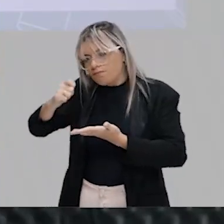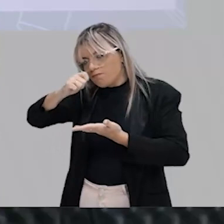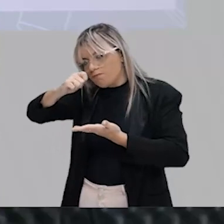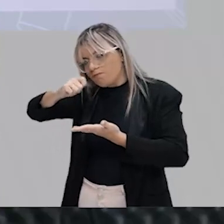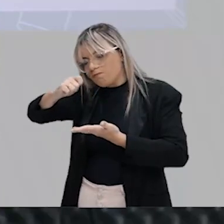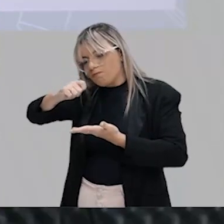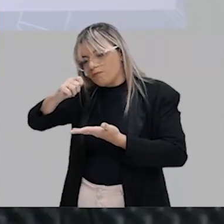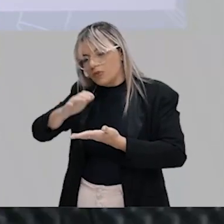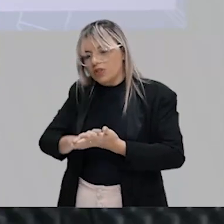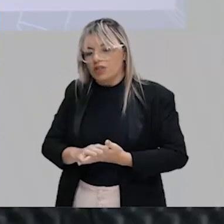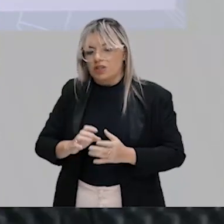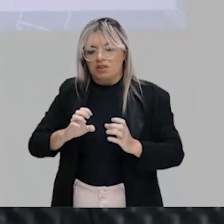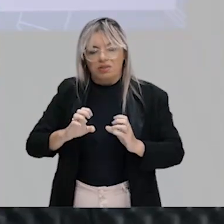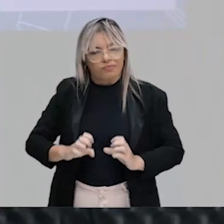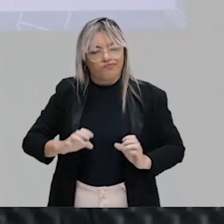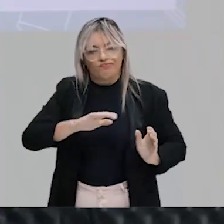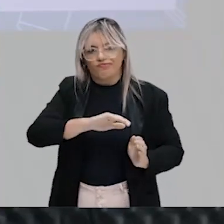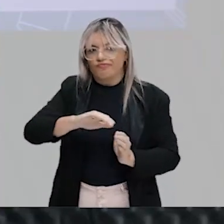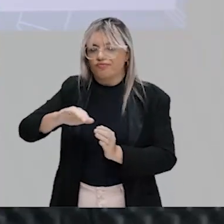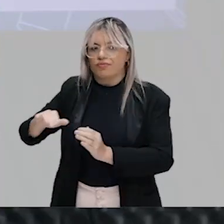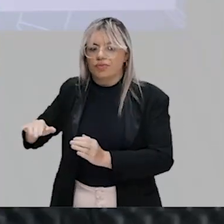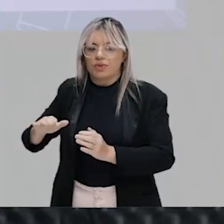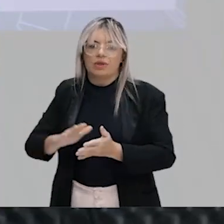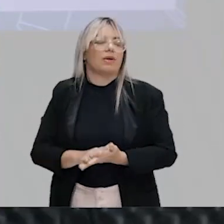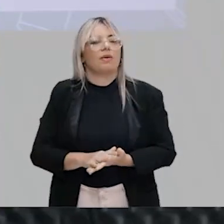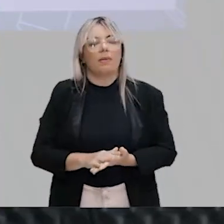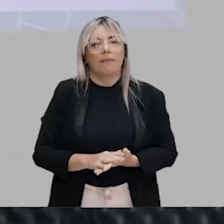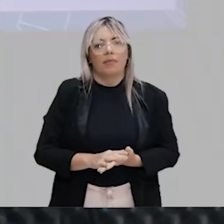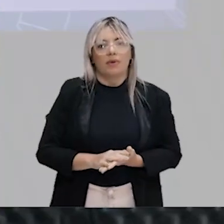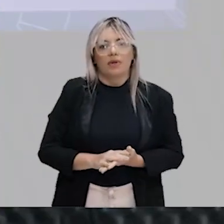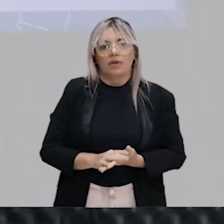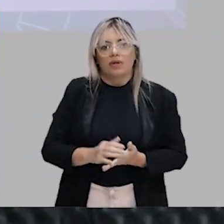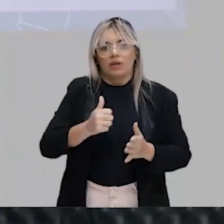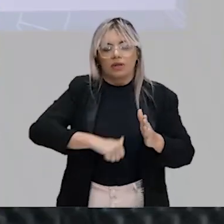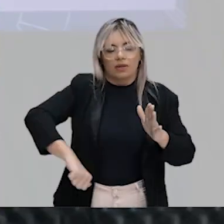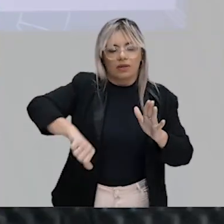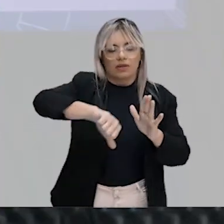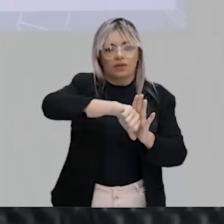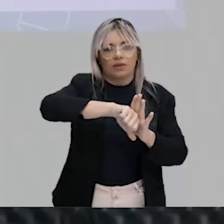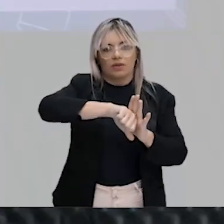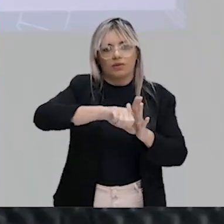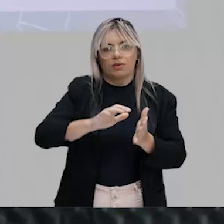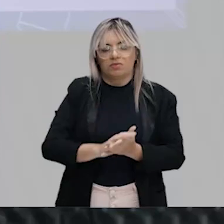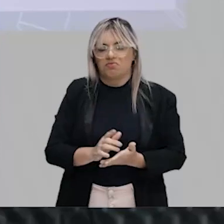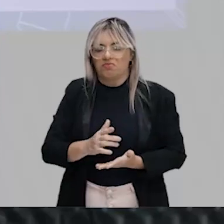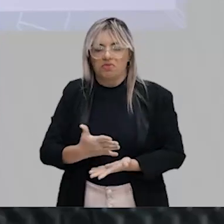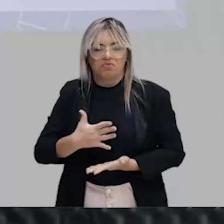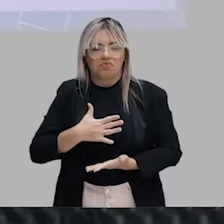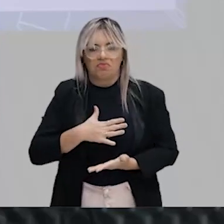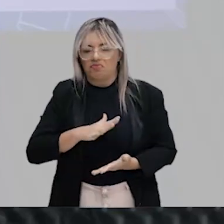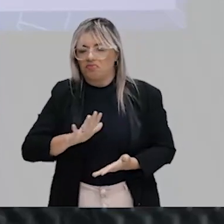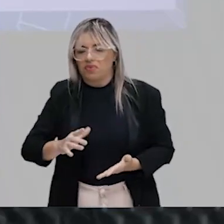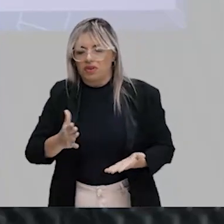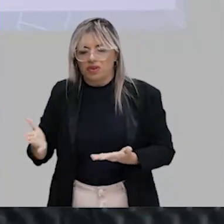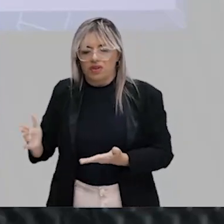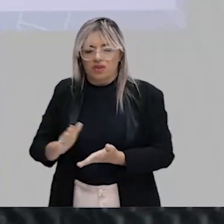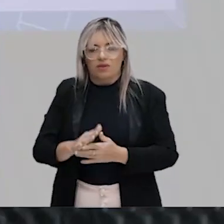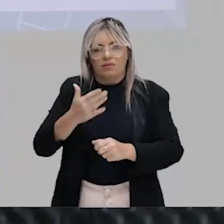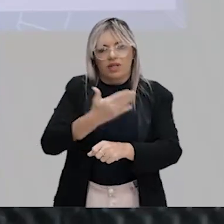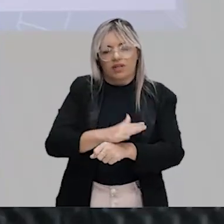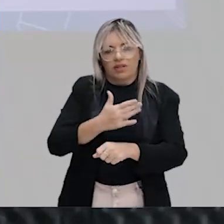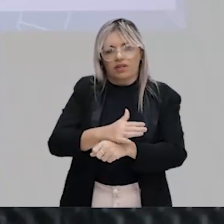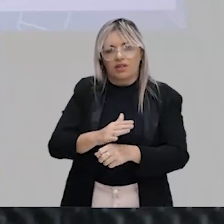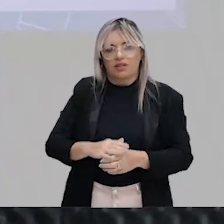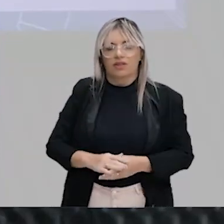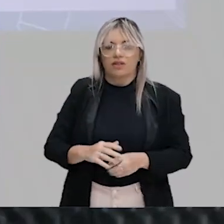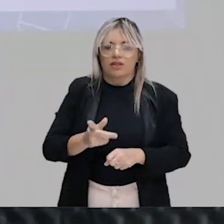já avança demais, já deixa de ser algo ali legal, algo que é prazeroso, que o indivíduo pratica ali em busca de saúde ou em